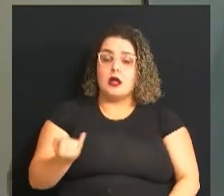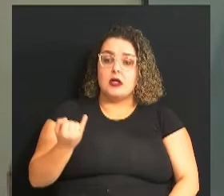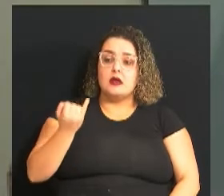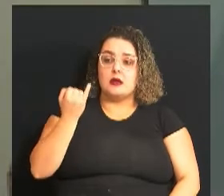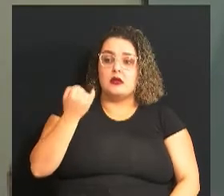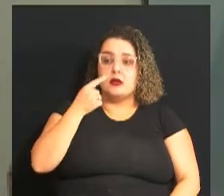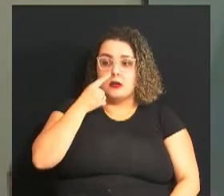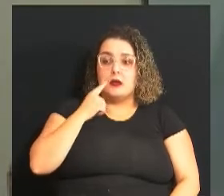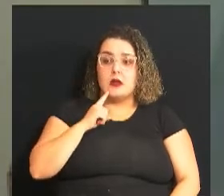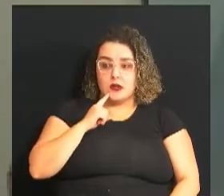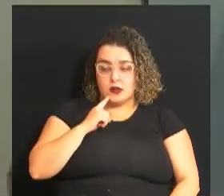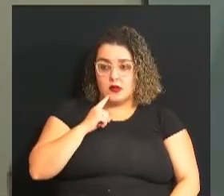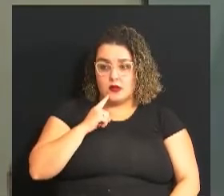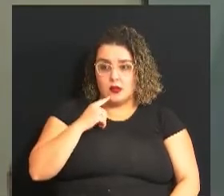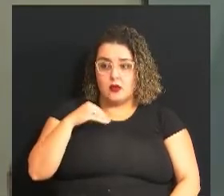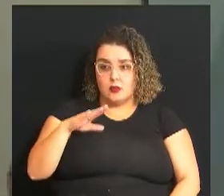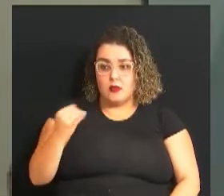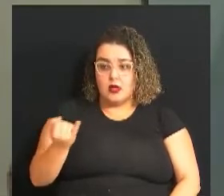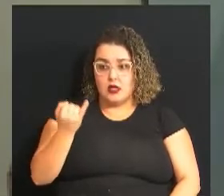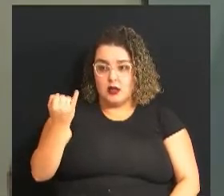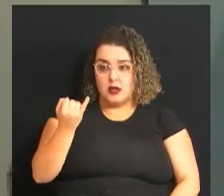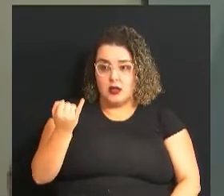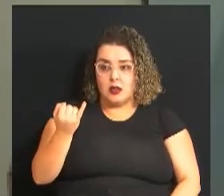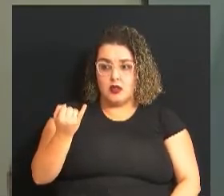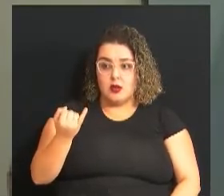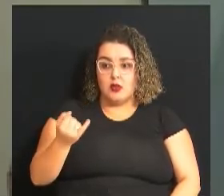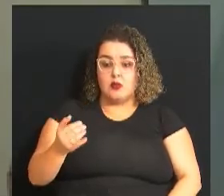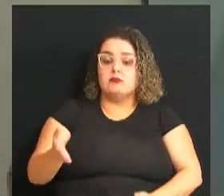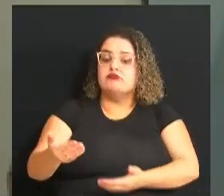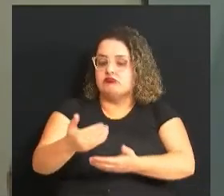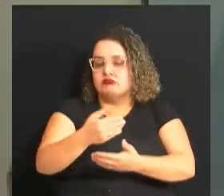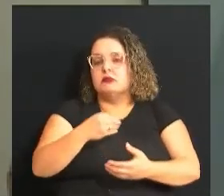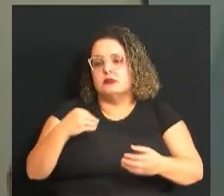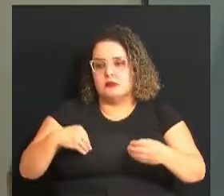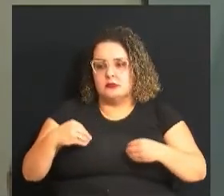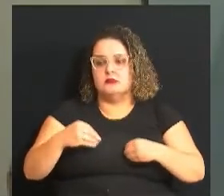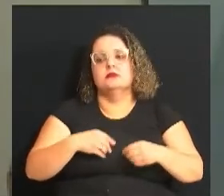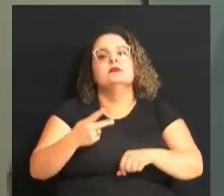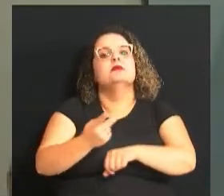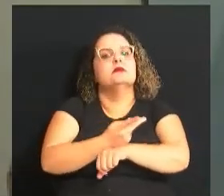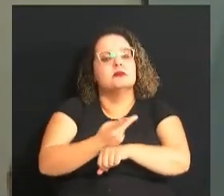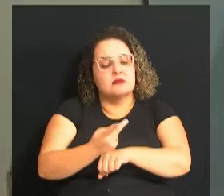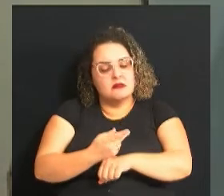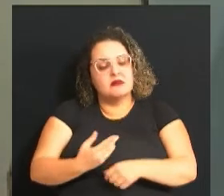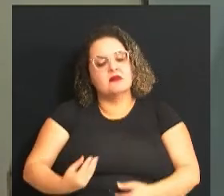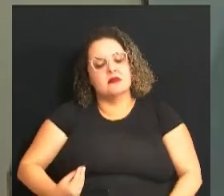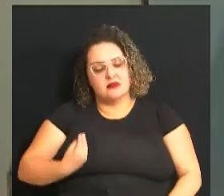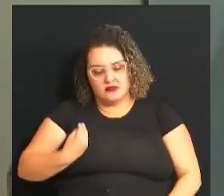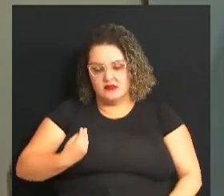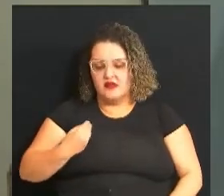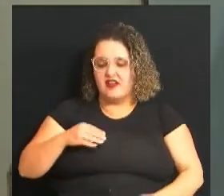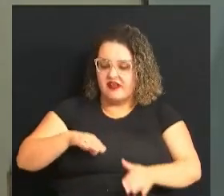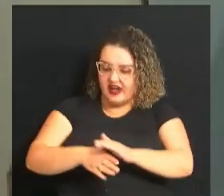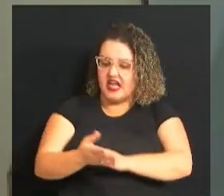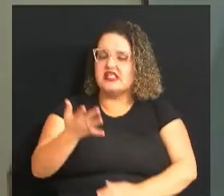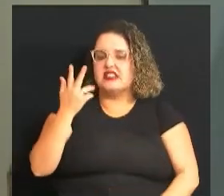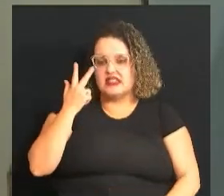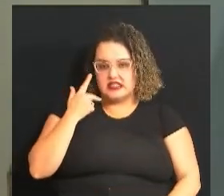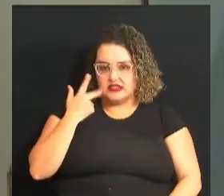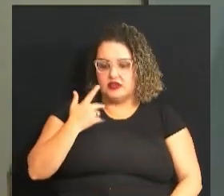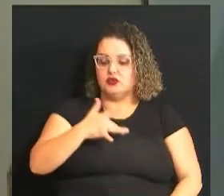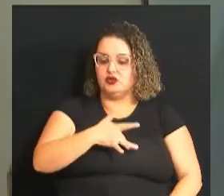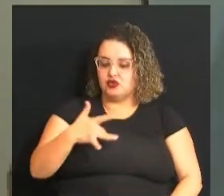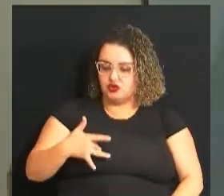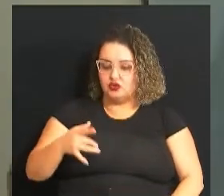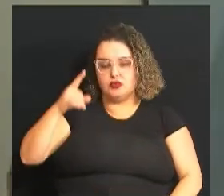Viviane, mais importante do que coletar exames é procurar estabelecer hábitos de vida saudáveis